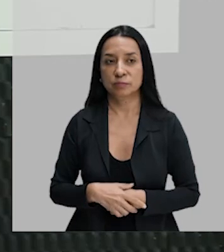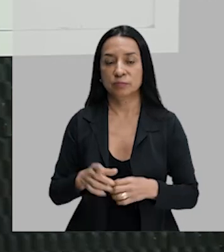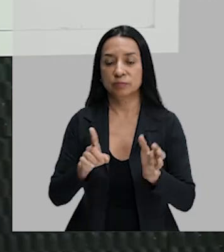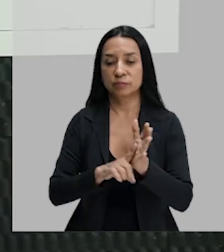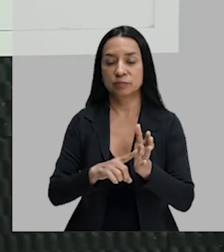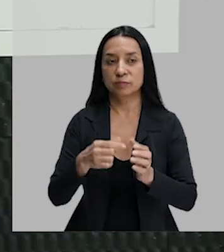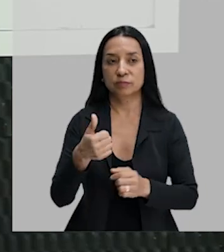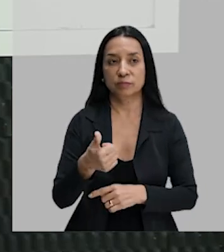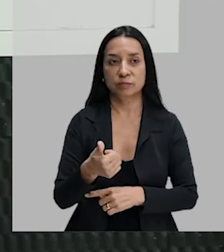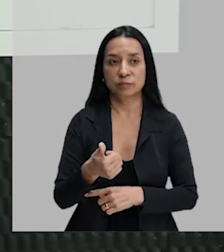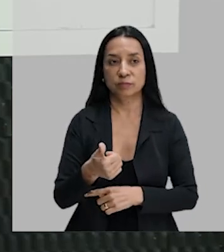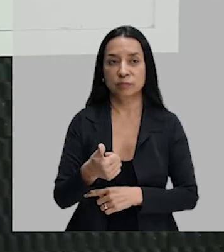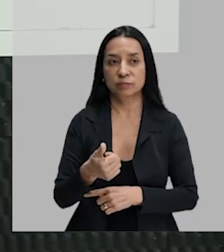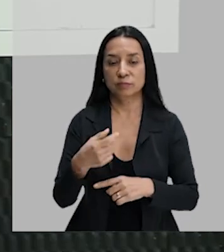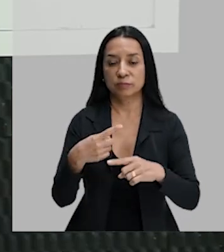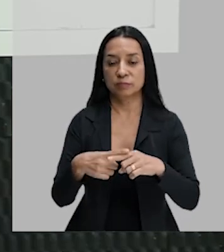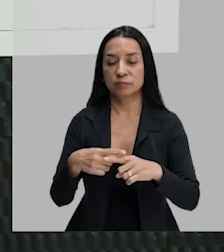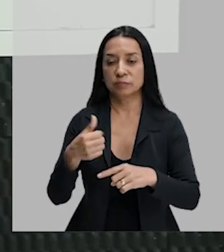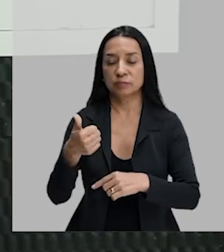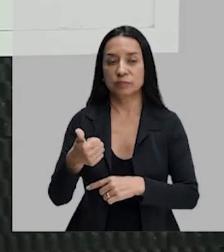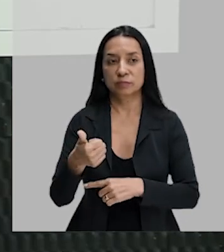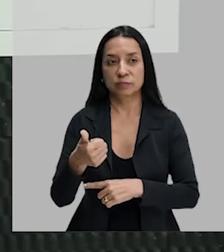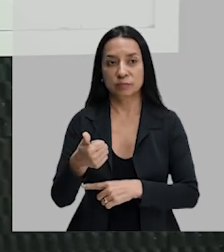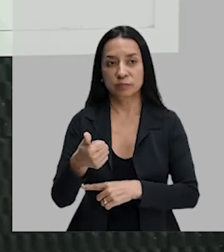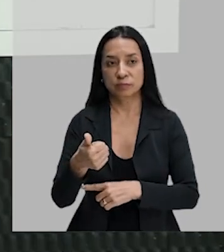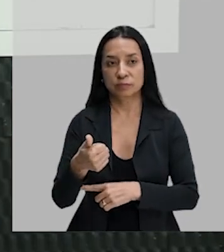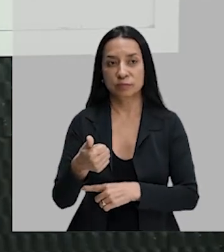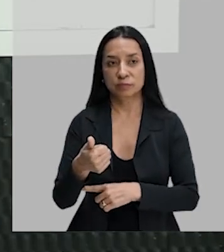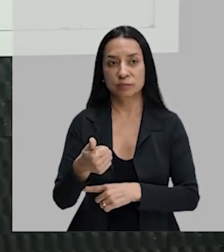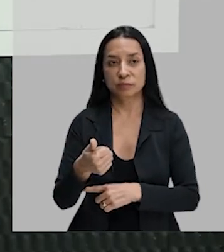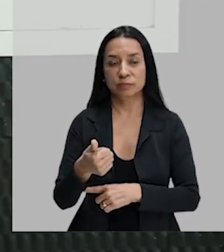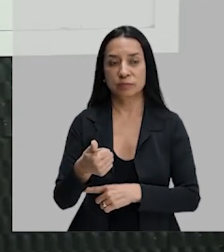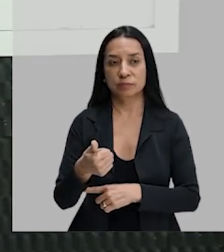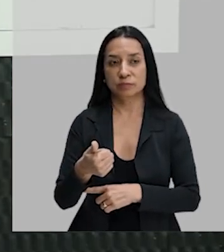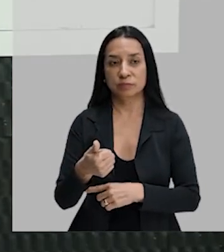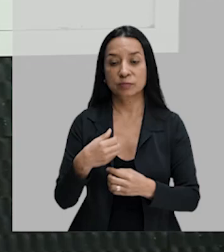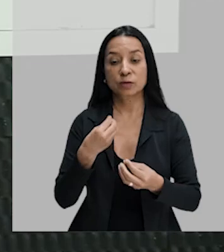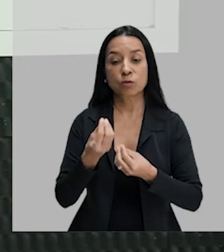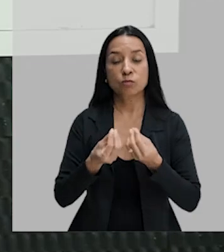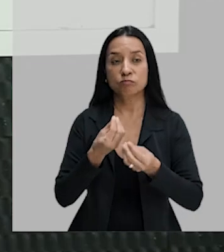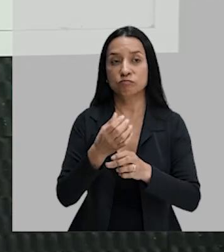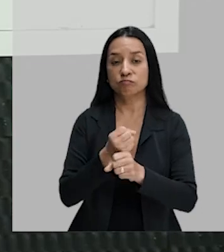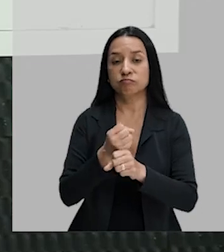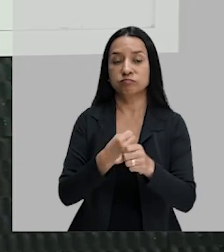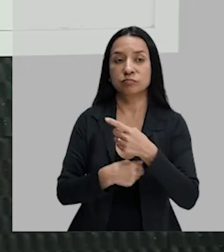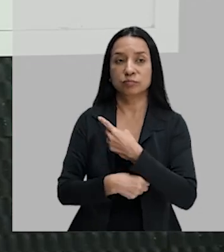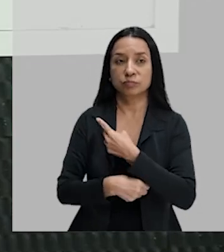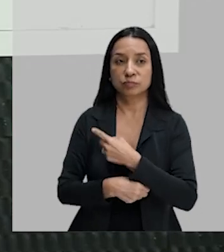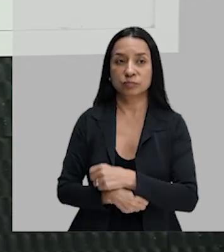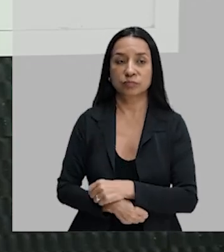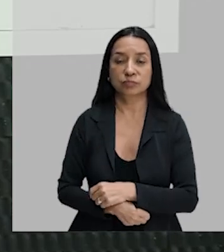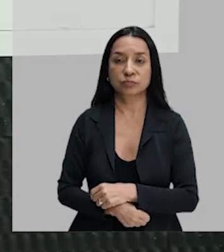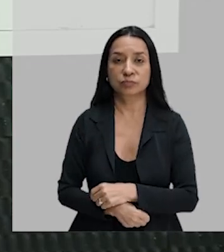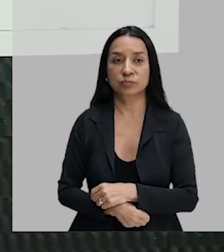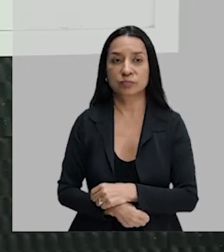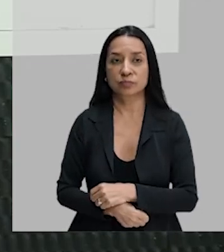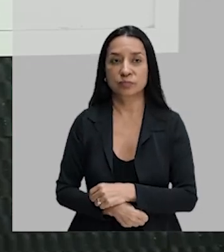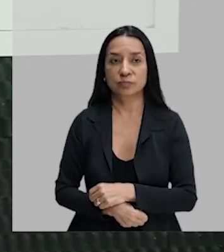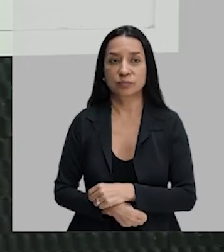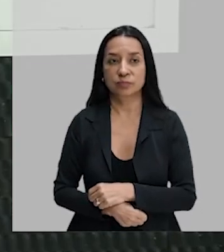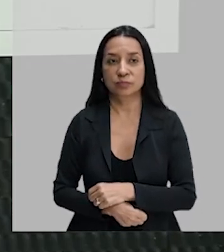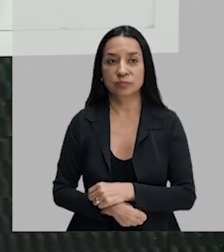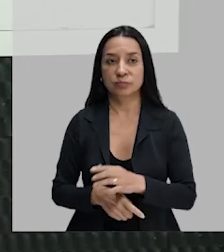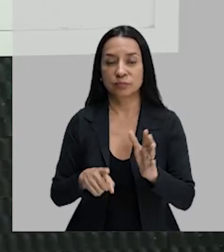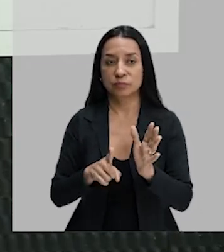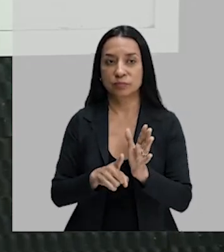um vezes um turminha Vamos ver quanto é que dá aqui menos 30 menos 8 dá menos 38